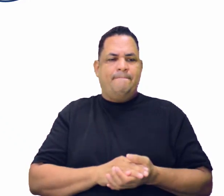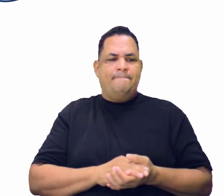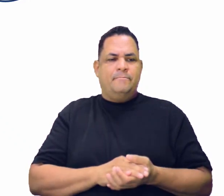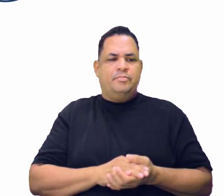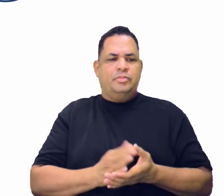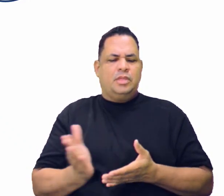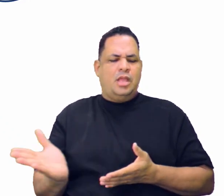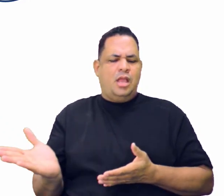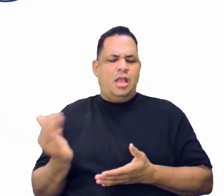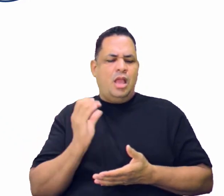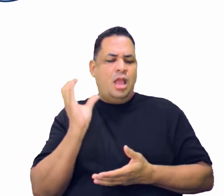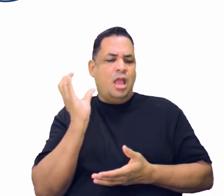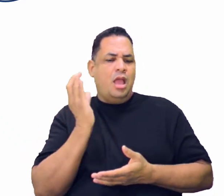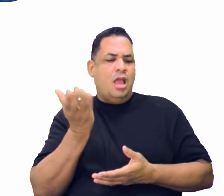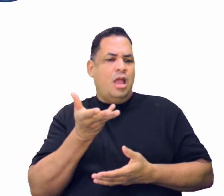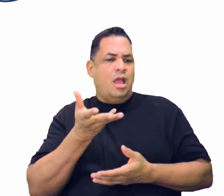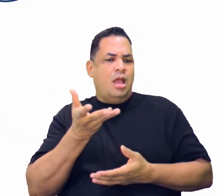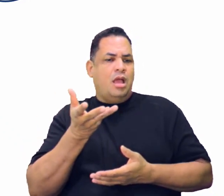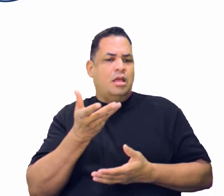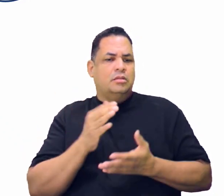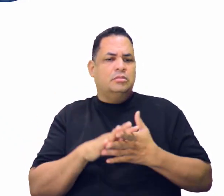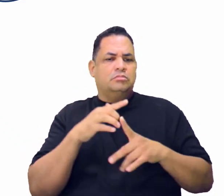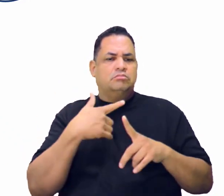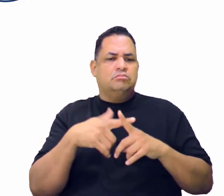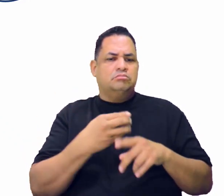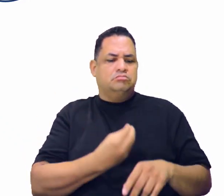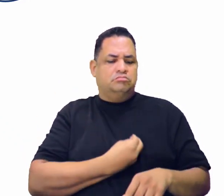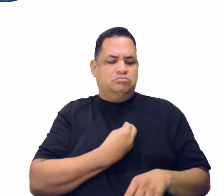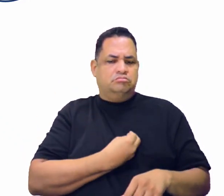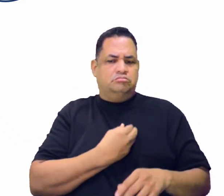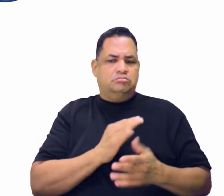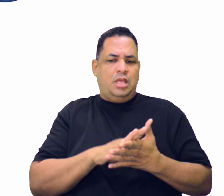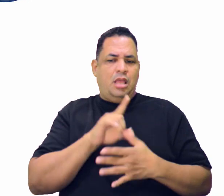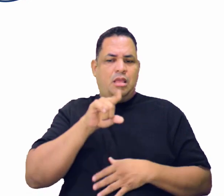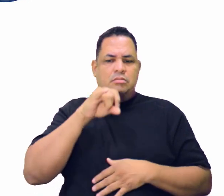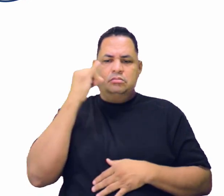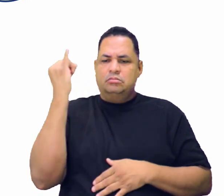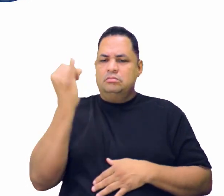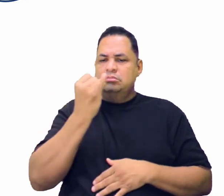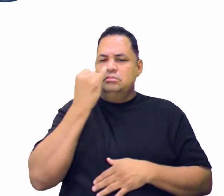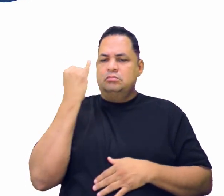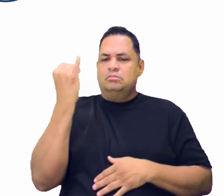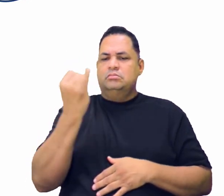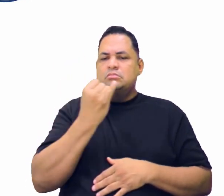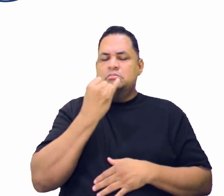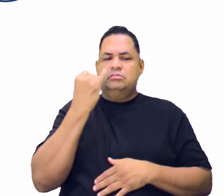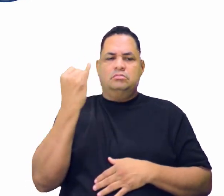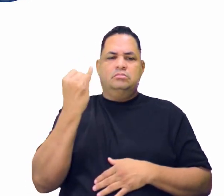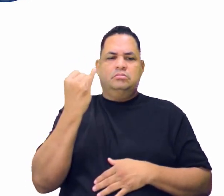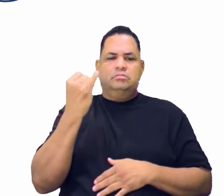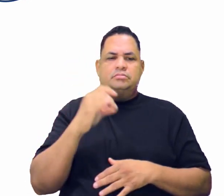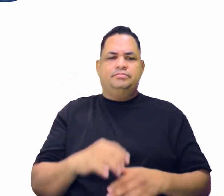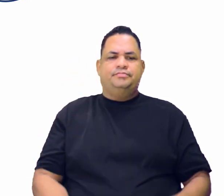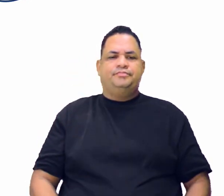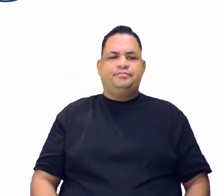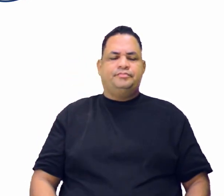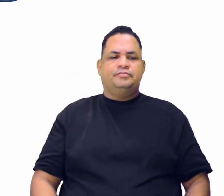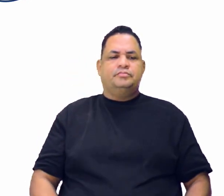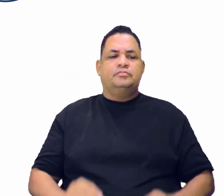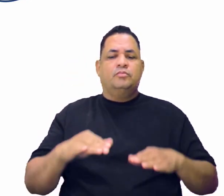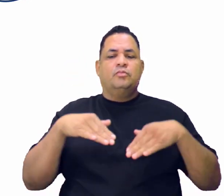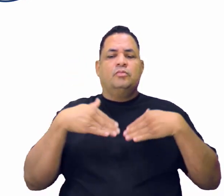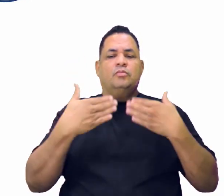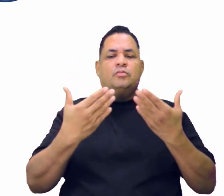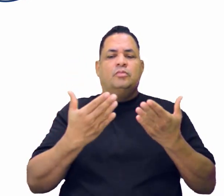Venha depressa, porque sua presença é indispensável. Venha depressa, pois sua presença é indispensável.